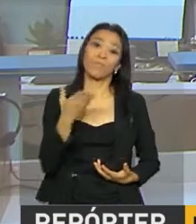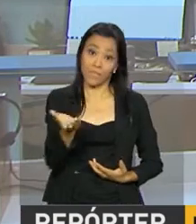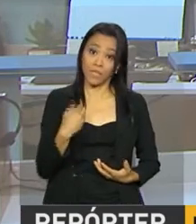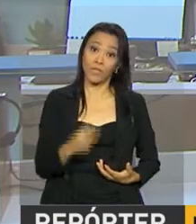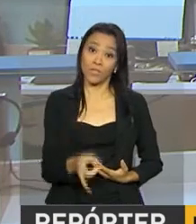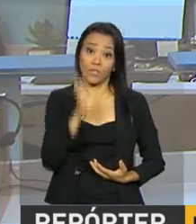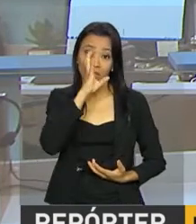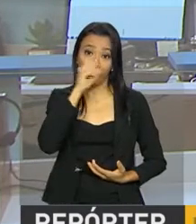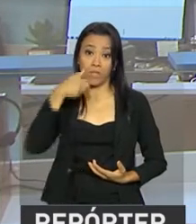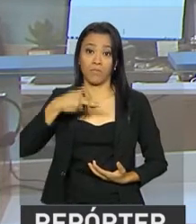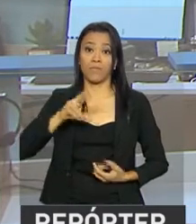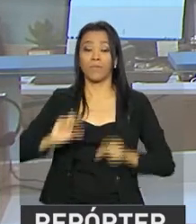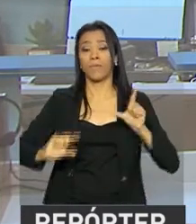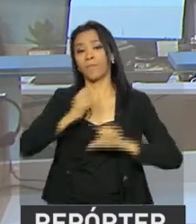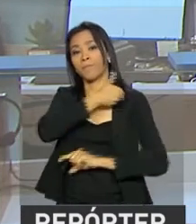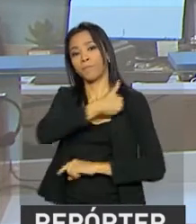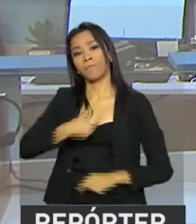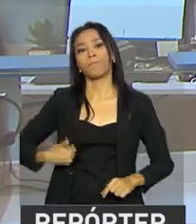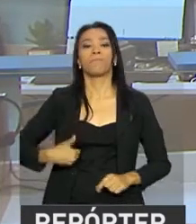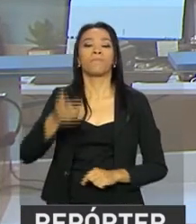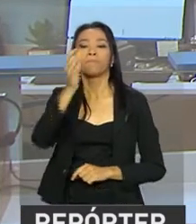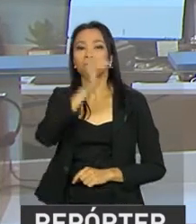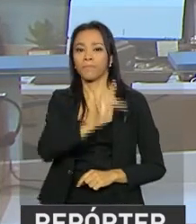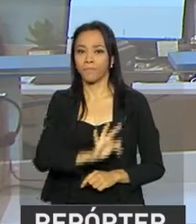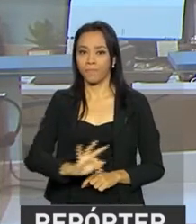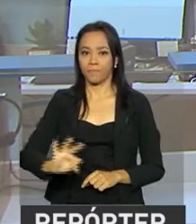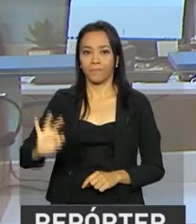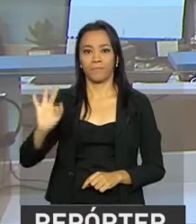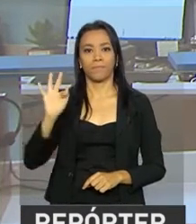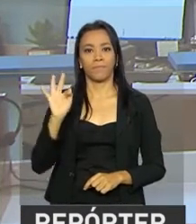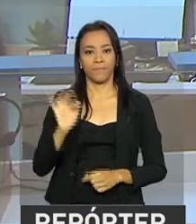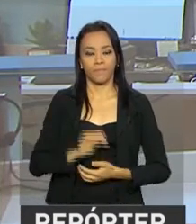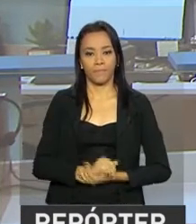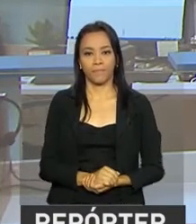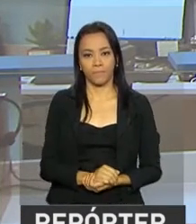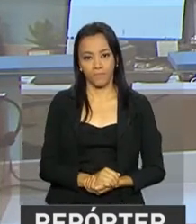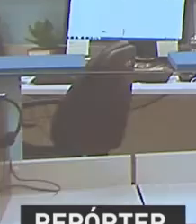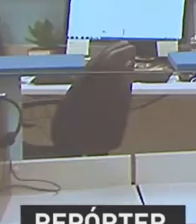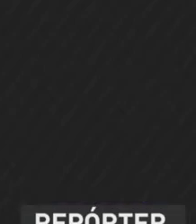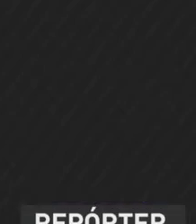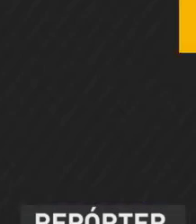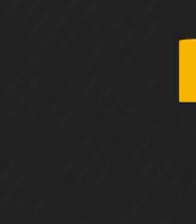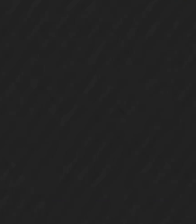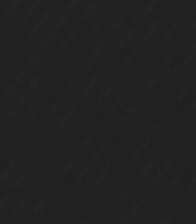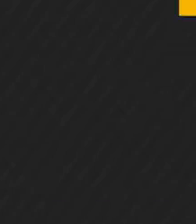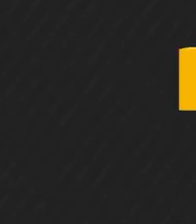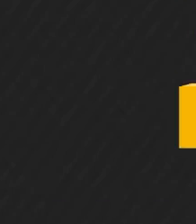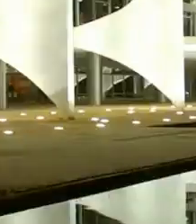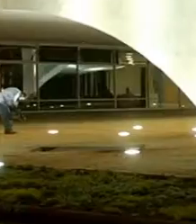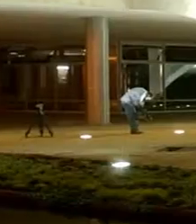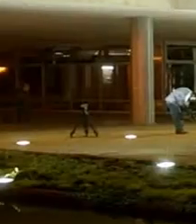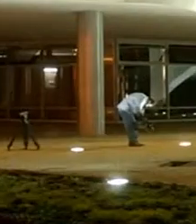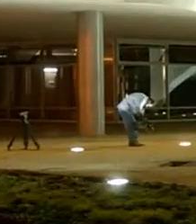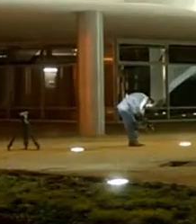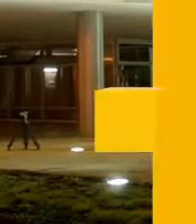você e continue com a gente aqui na NBR, a TV do Governo Federal.